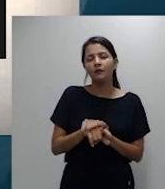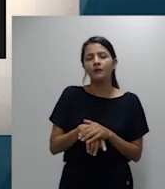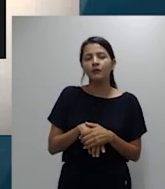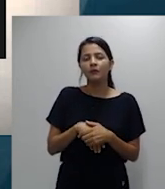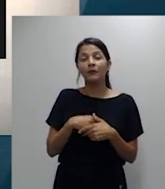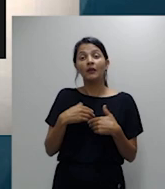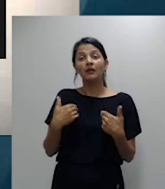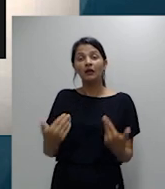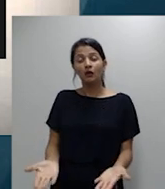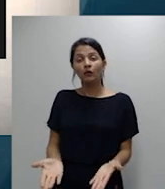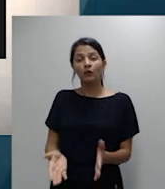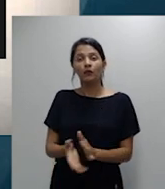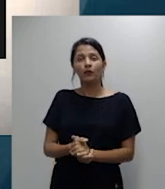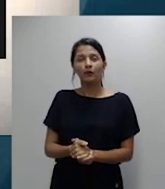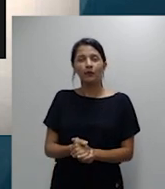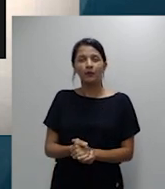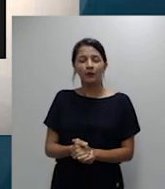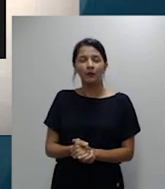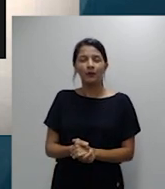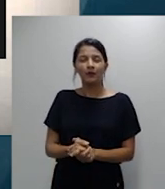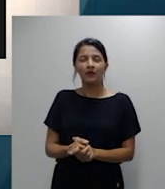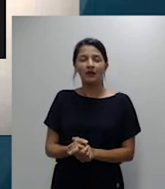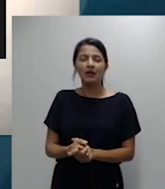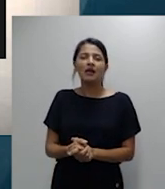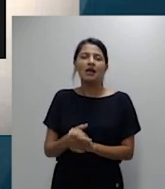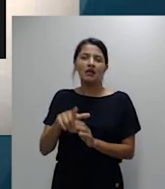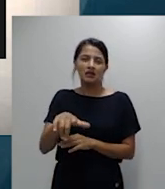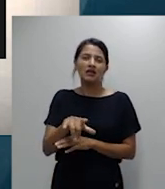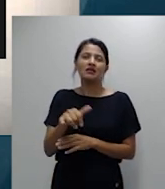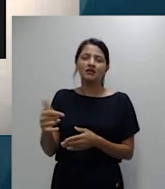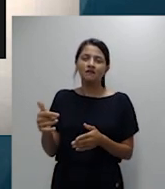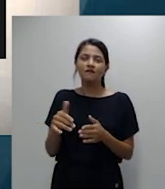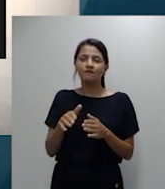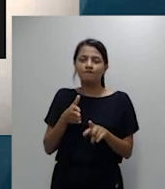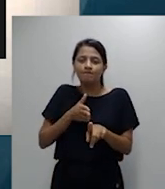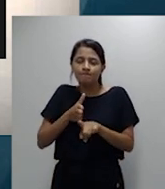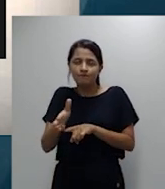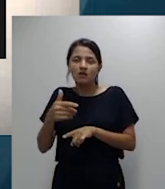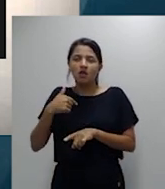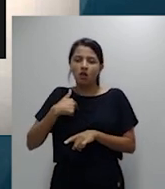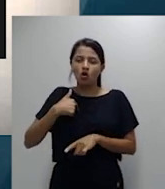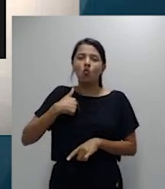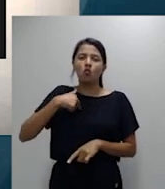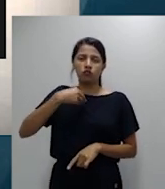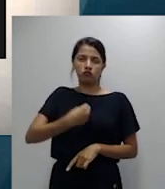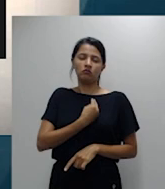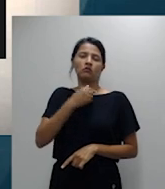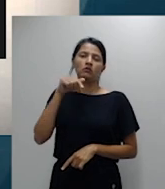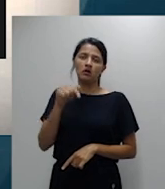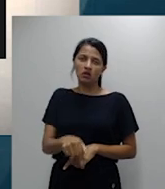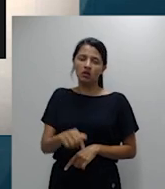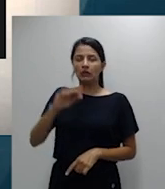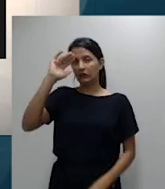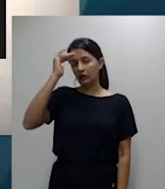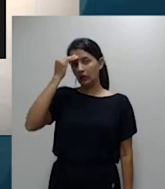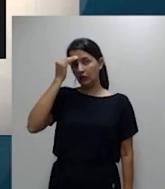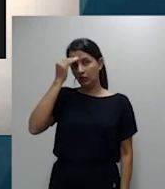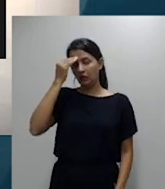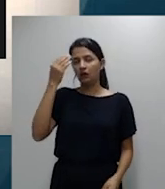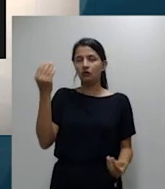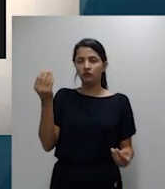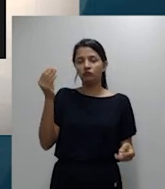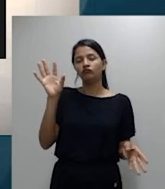eu nesse nesse Bieber né Eu estou aqui compreendendo a